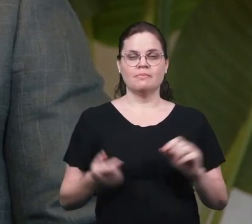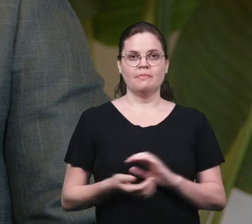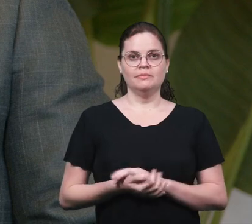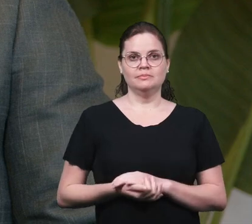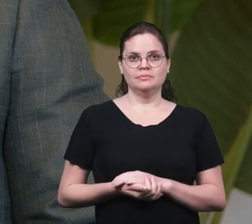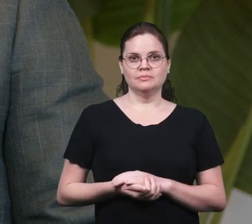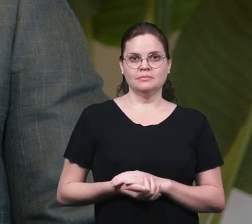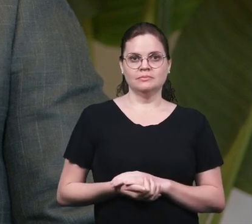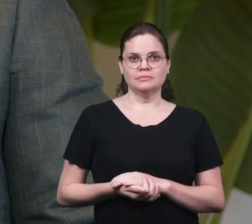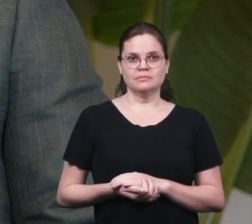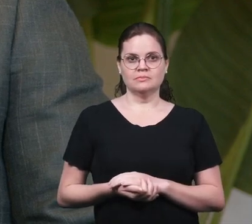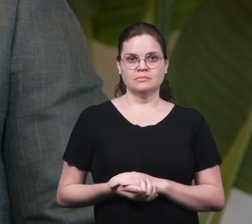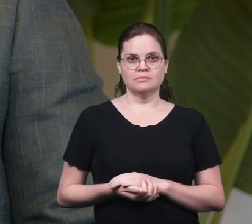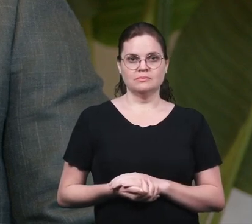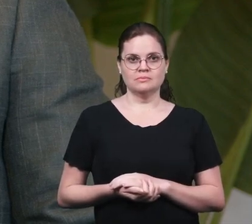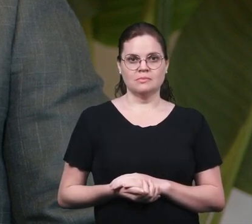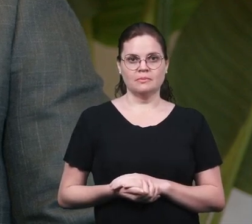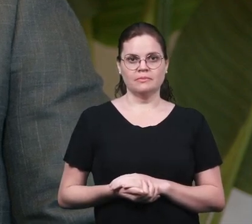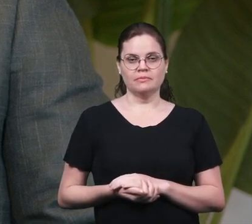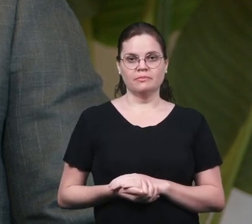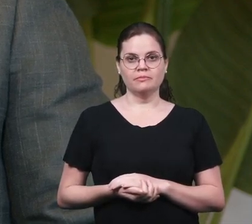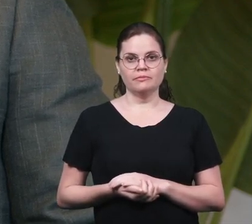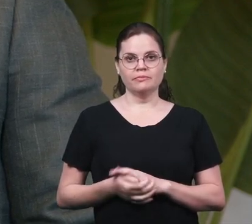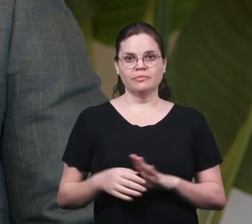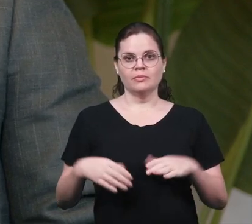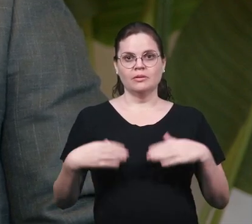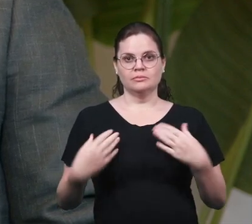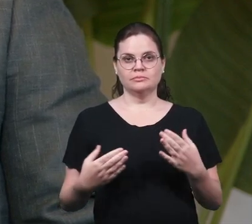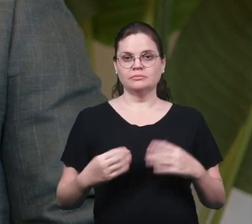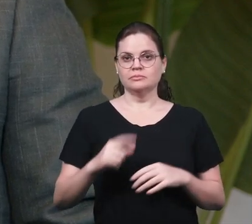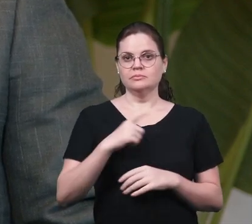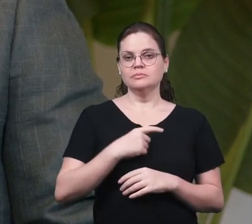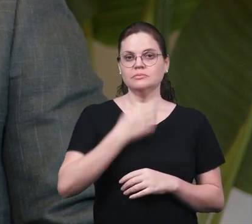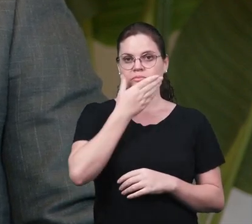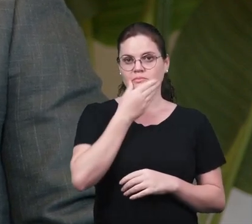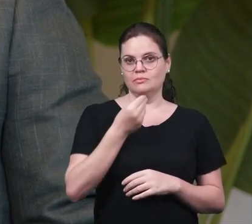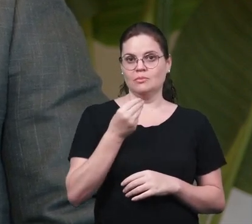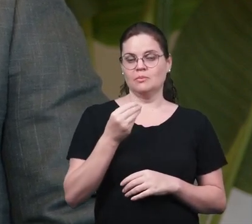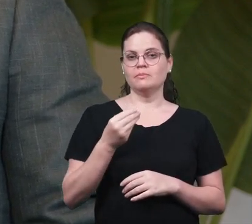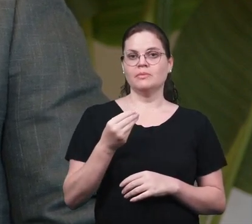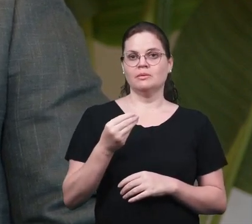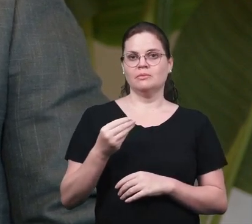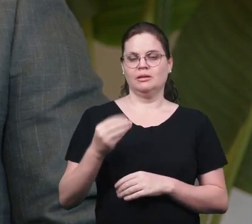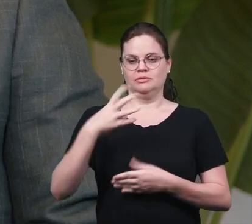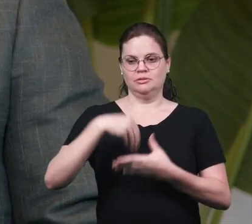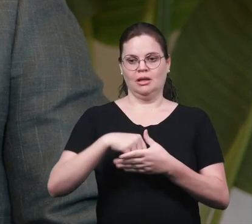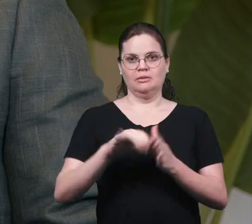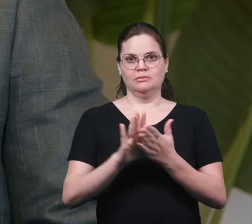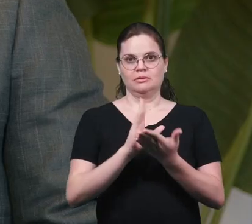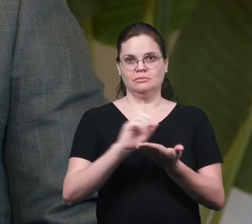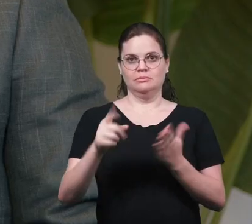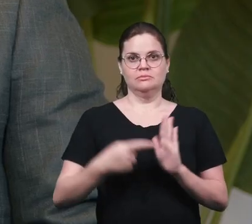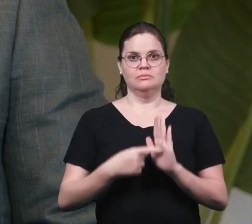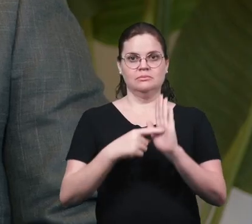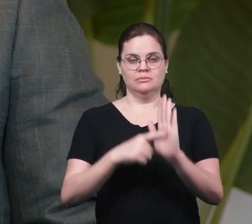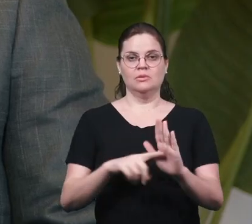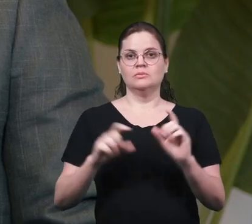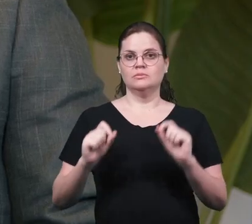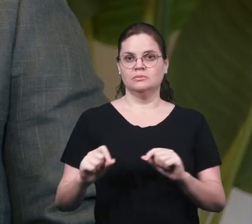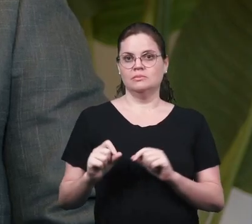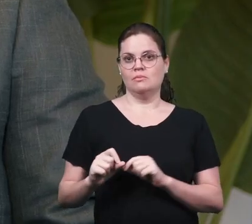são acerca das 4 filhas de Filipe, que é um diácono também, que profetizaram,